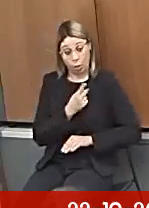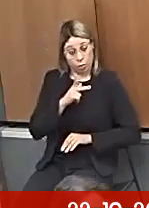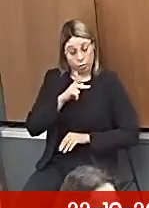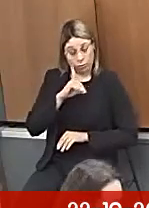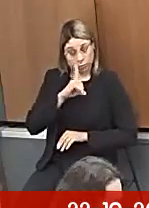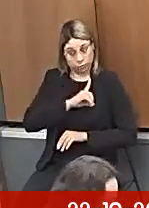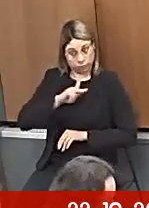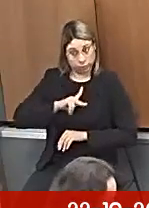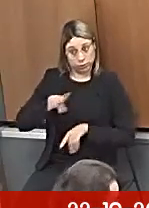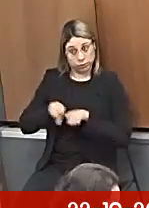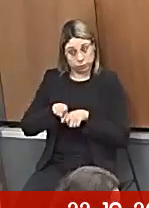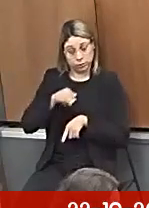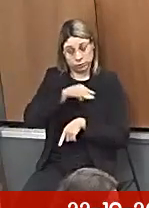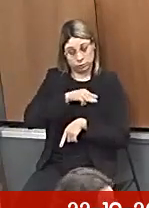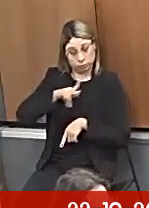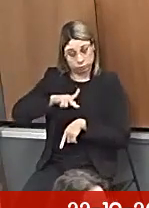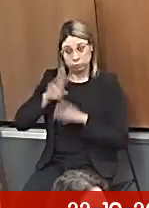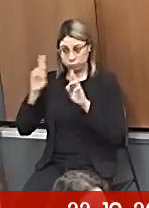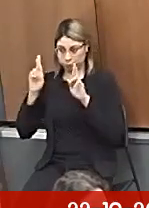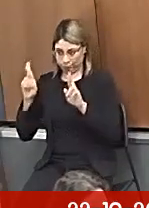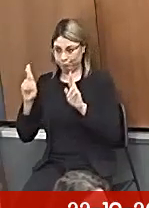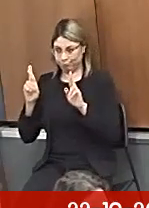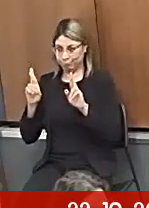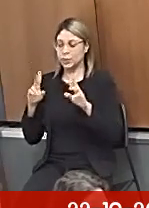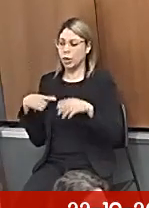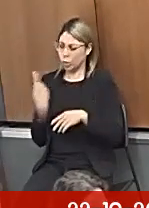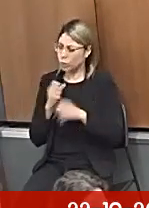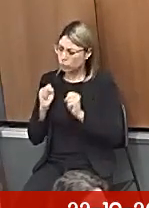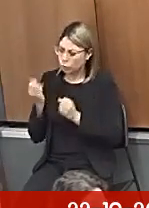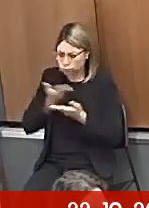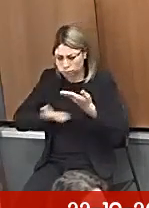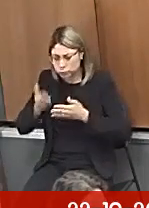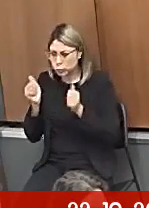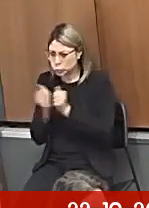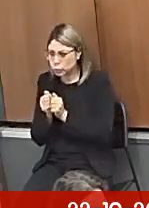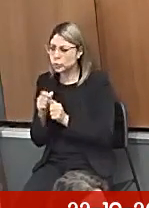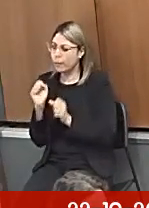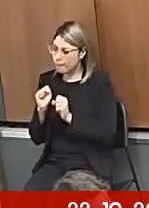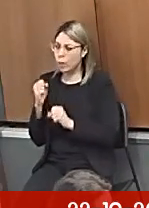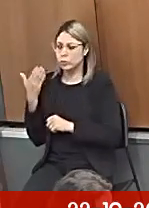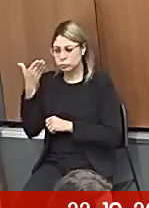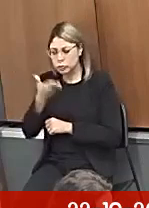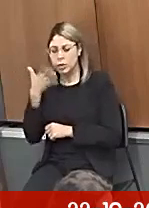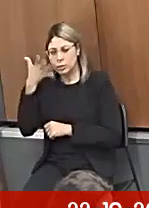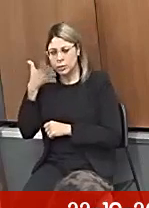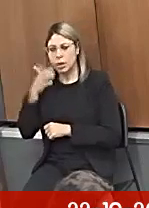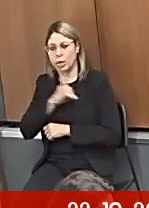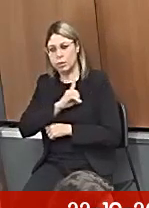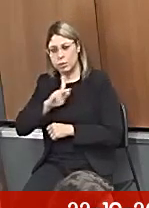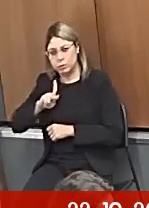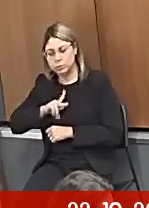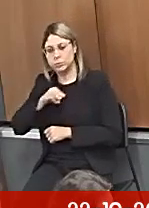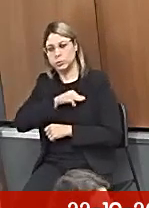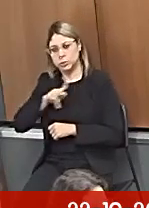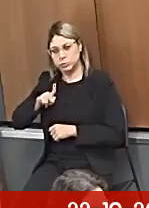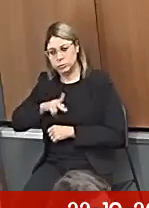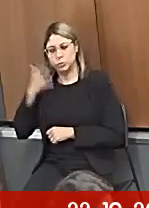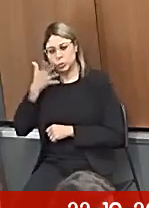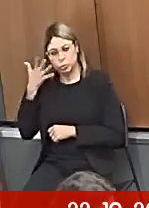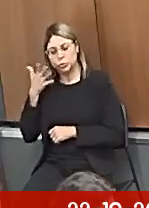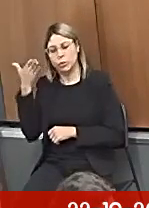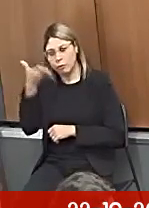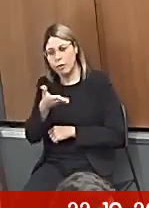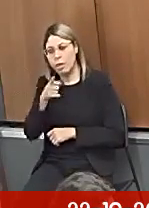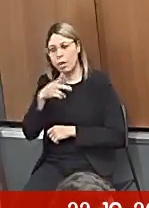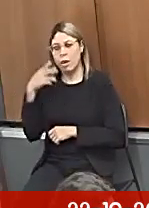Ministério Público. Então, a gente pode fazer essa capacitação conjunta, a gente pode ir lá fazer uma palestra, Defensoria, Ministério Público, para esses diretores